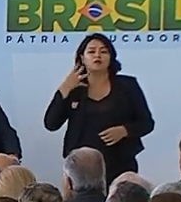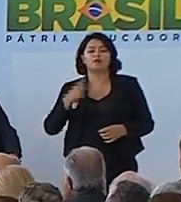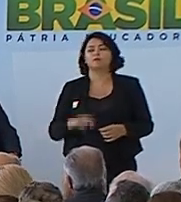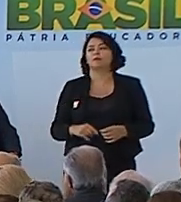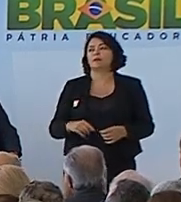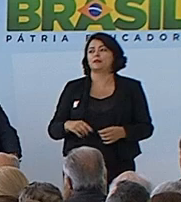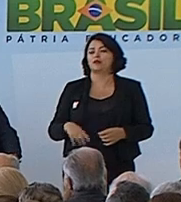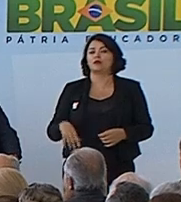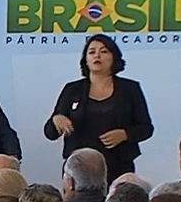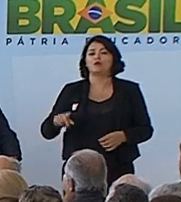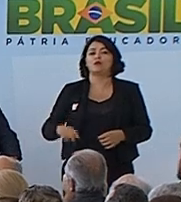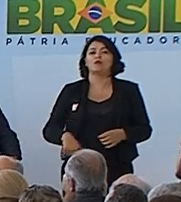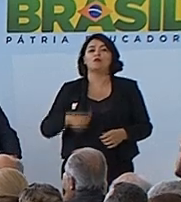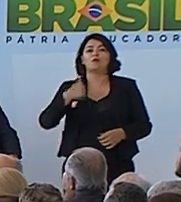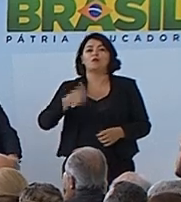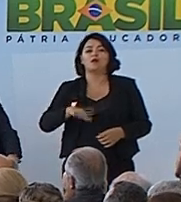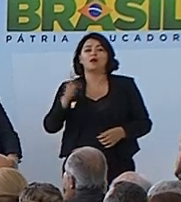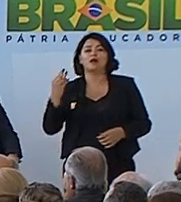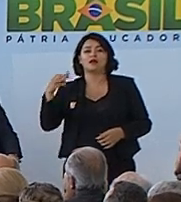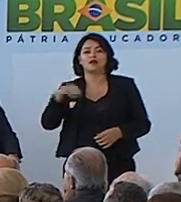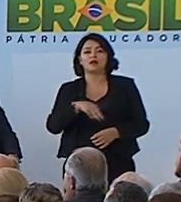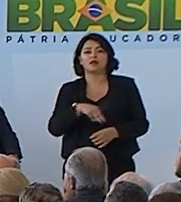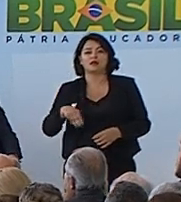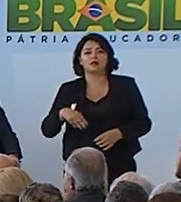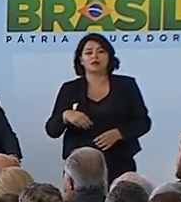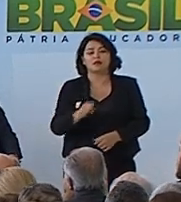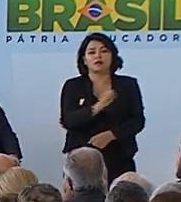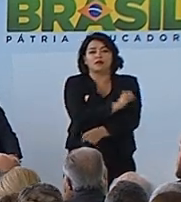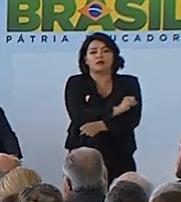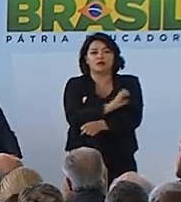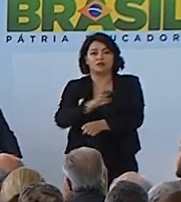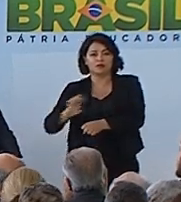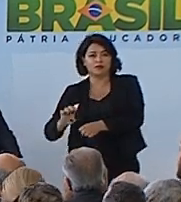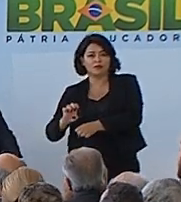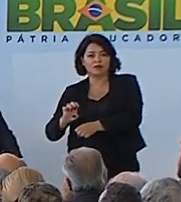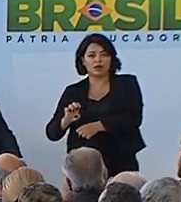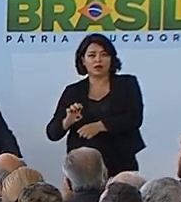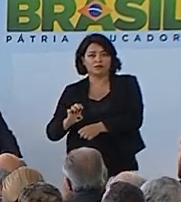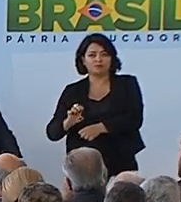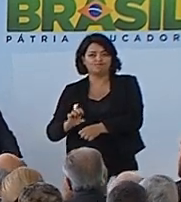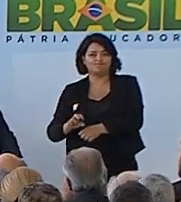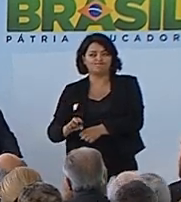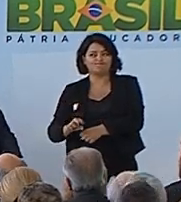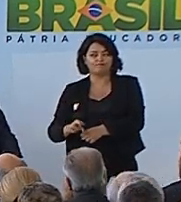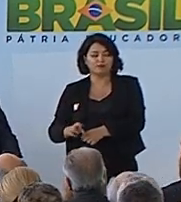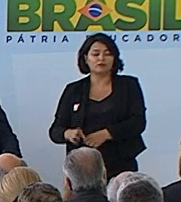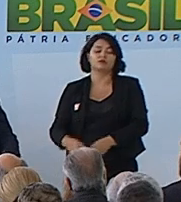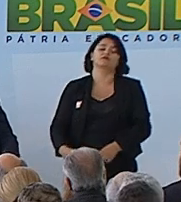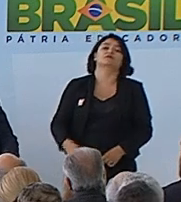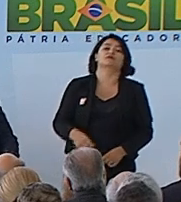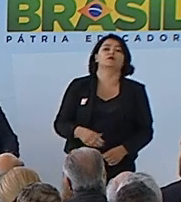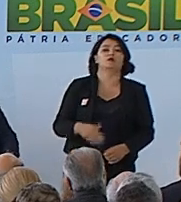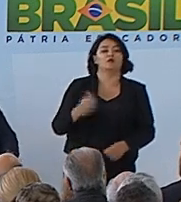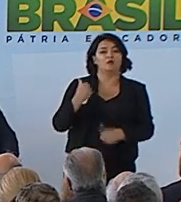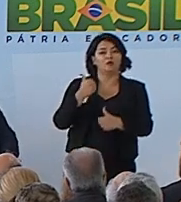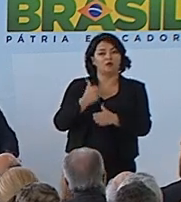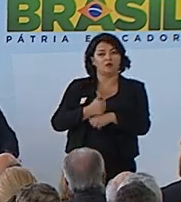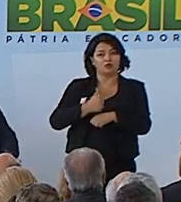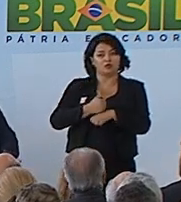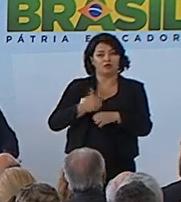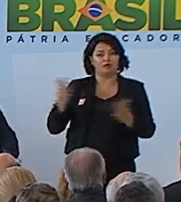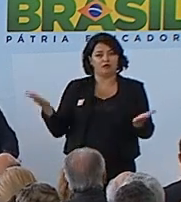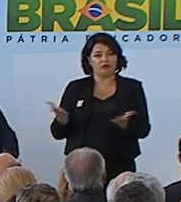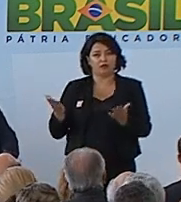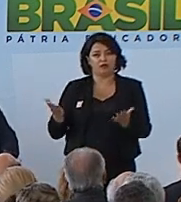sebrai até esses dias é assim que a gente se tratava Mas meu chefe é o berzoini ministro berzoini ele